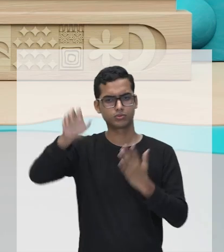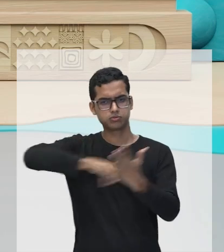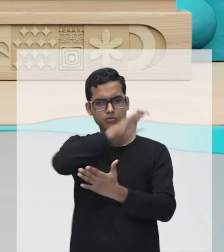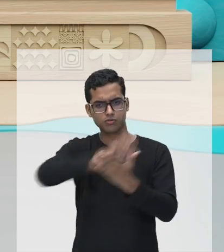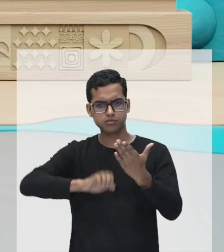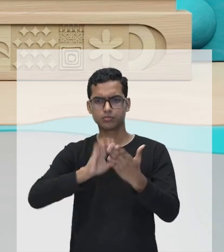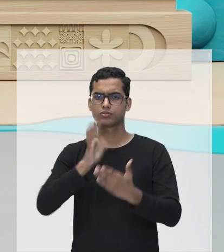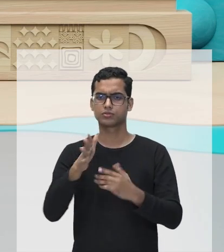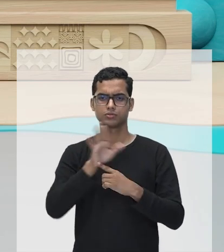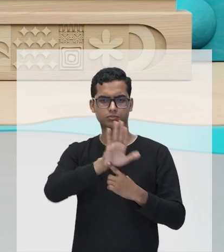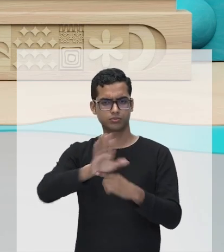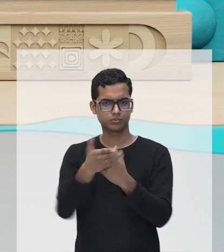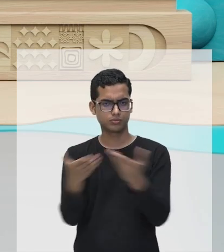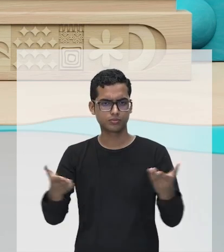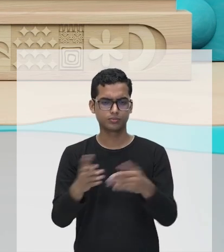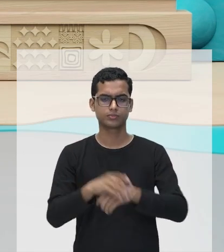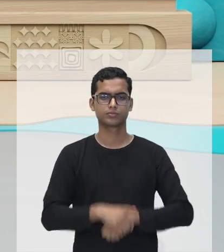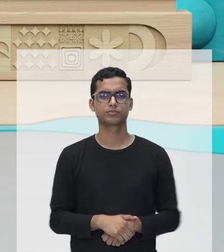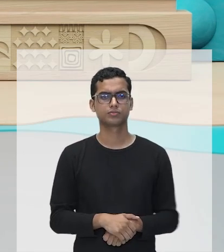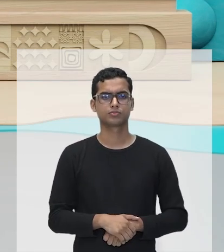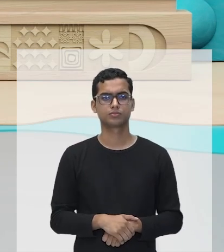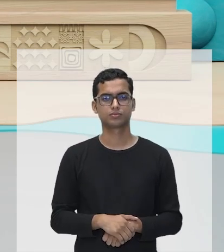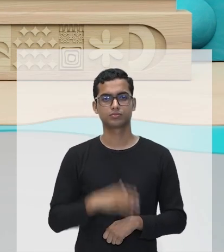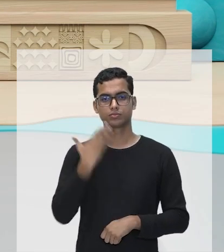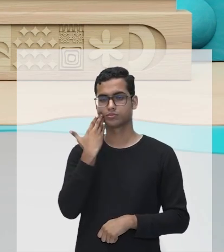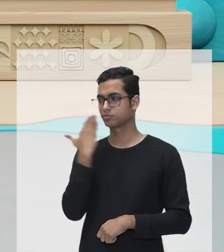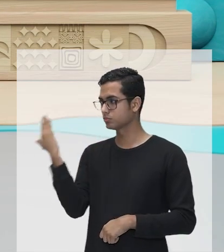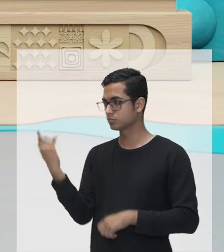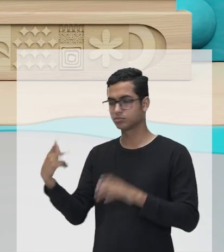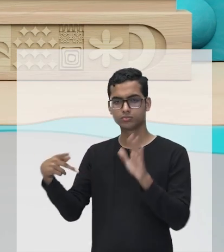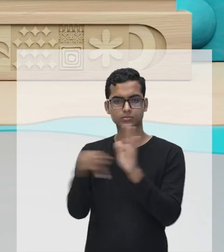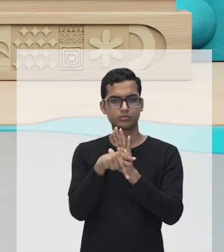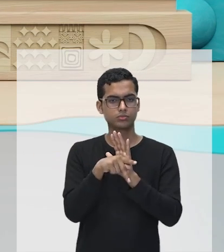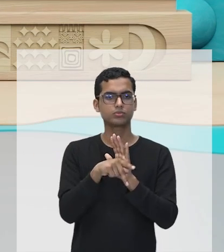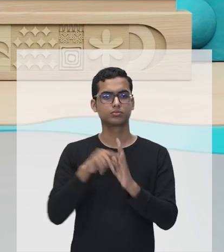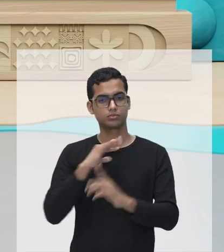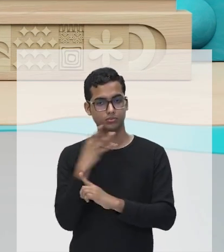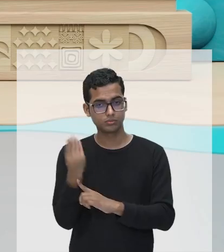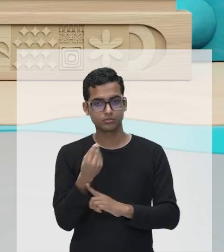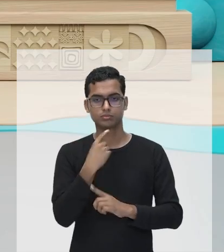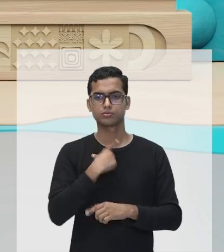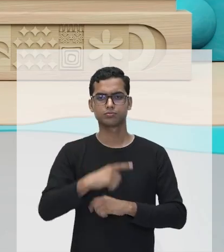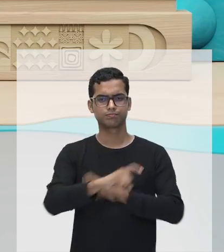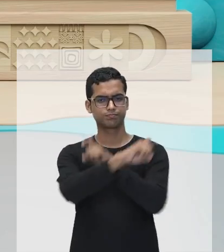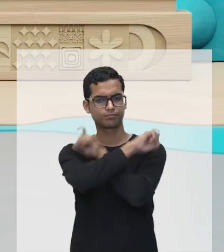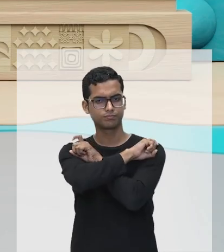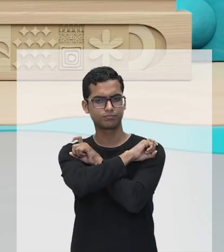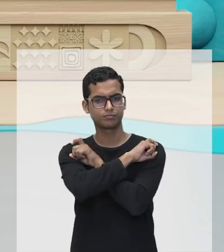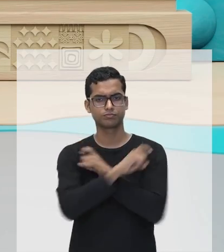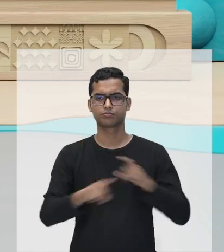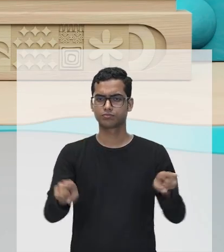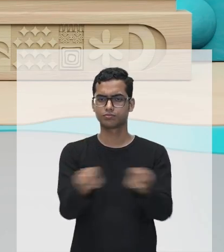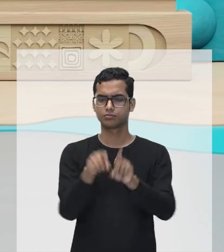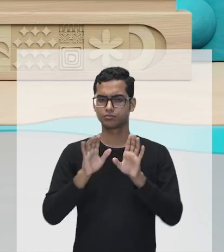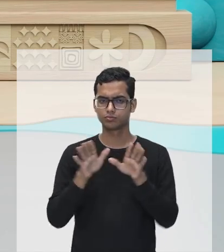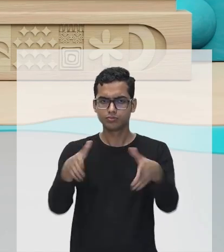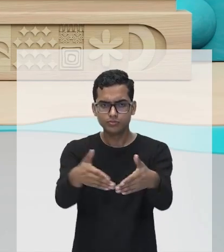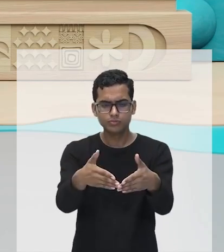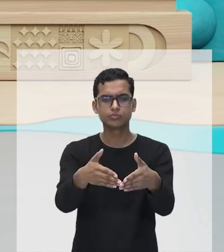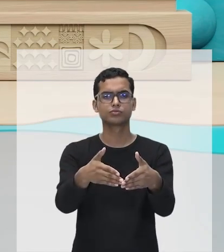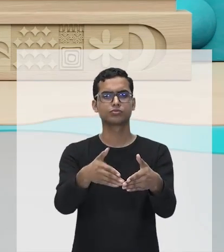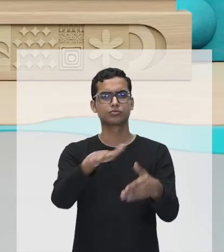como já foi falado para vocês. Então, aqui nós temos a arte egípcia, certo? Que é também uma arte voltada para o quê? Para